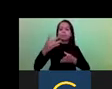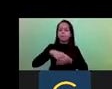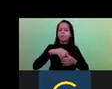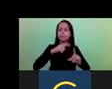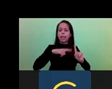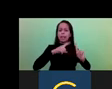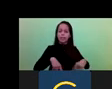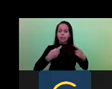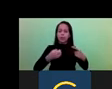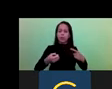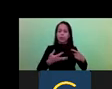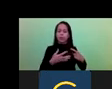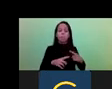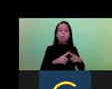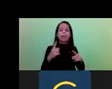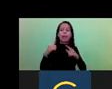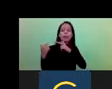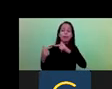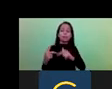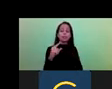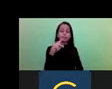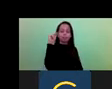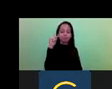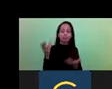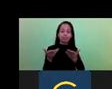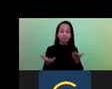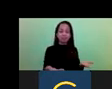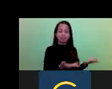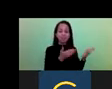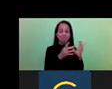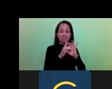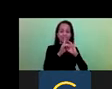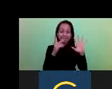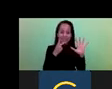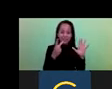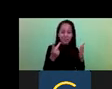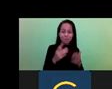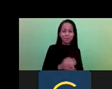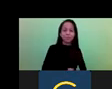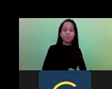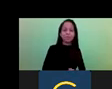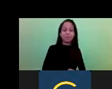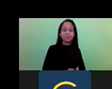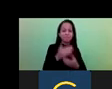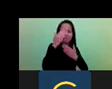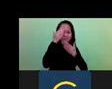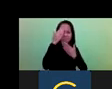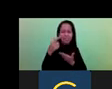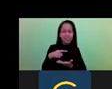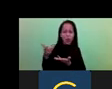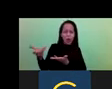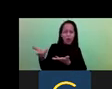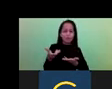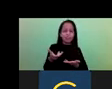dilemas. Agora é com você. Muito obrigada aí por aceitar o convite de estar aqui